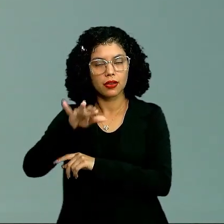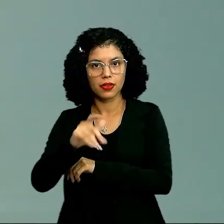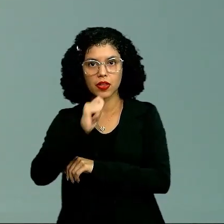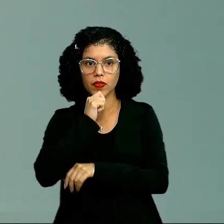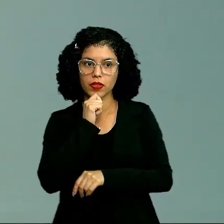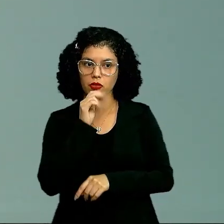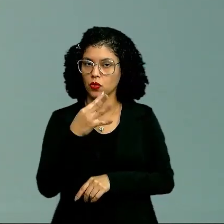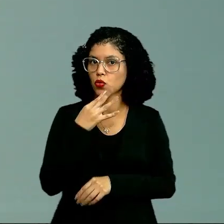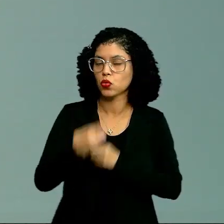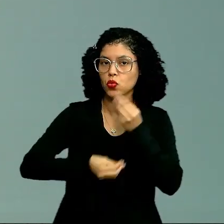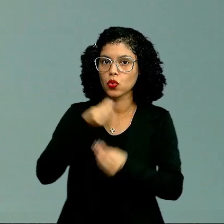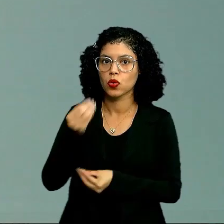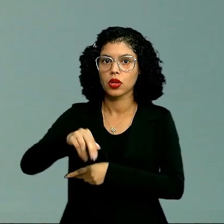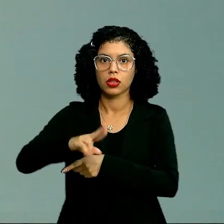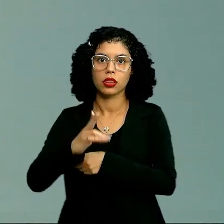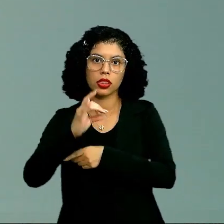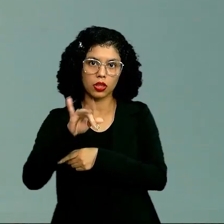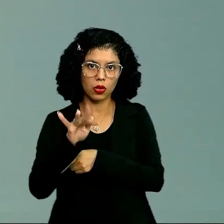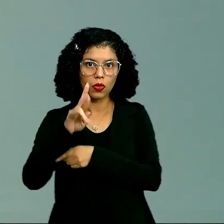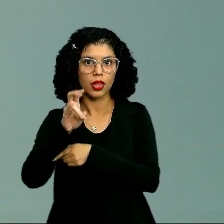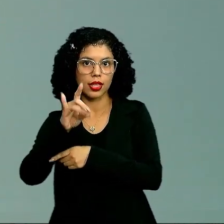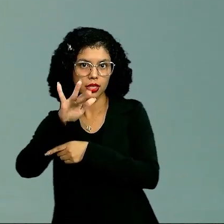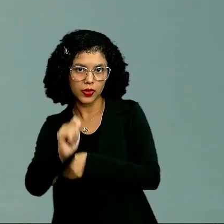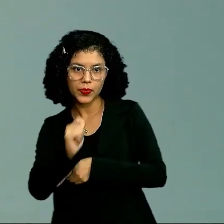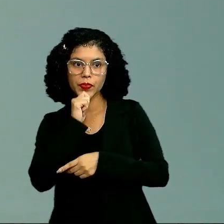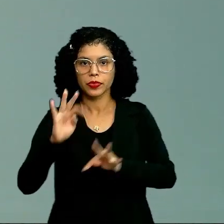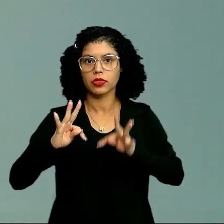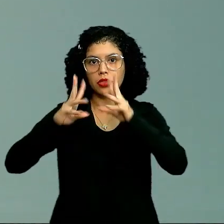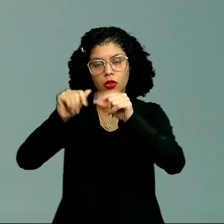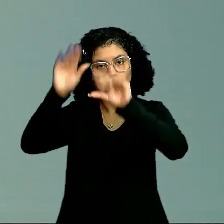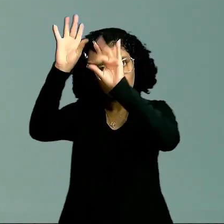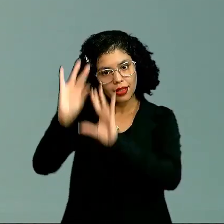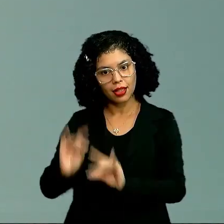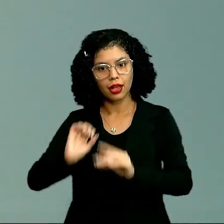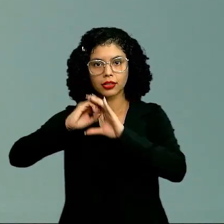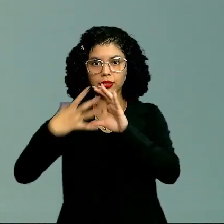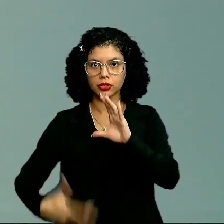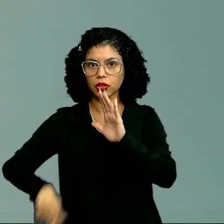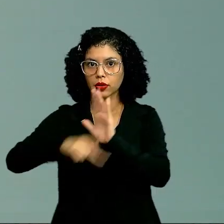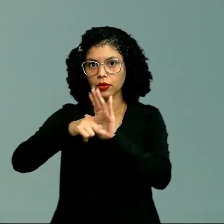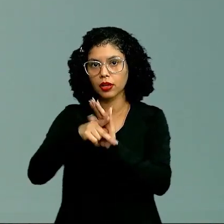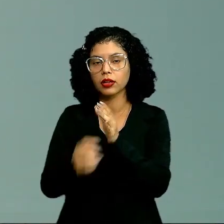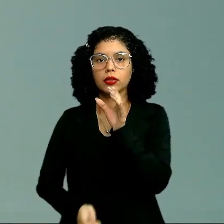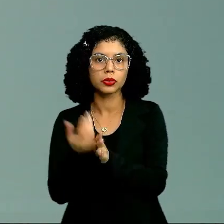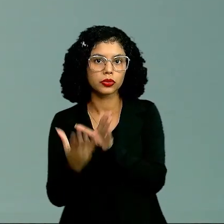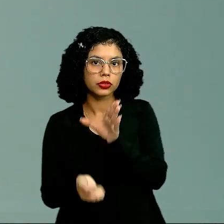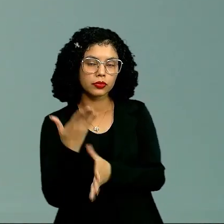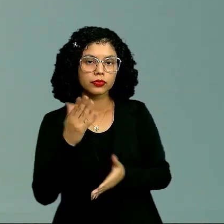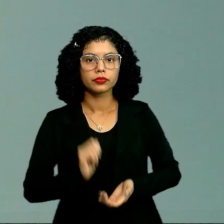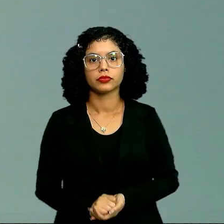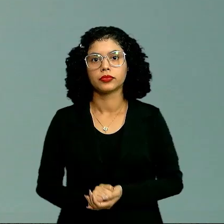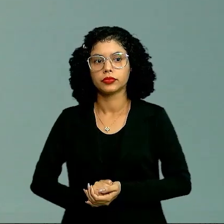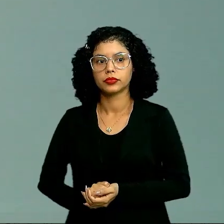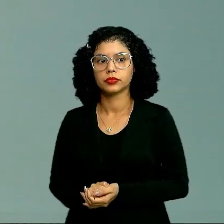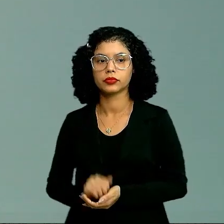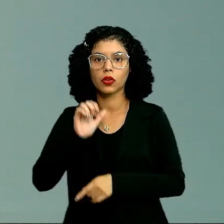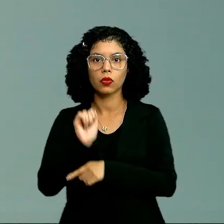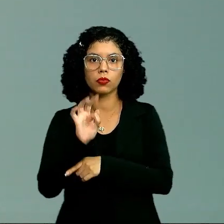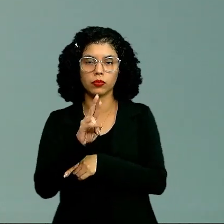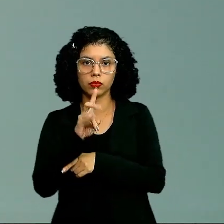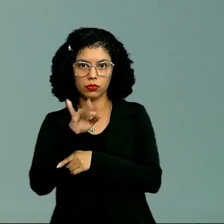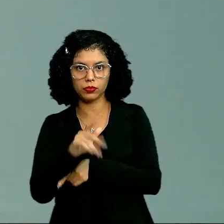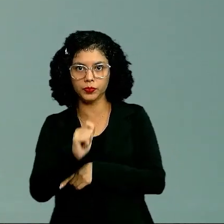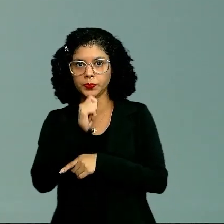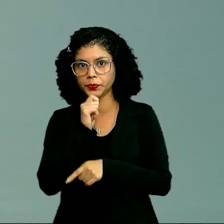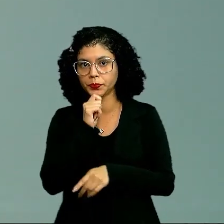metrificado, também conhecido como neoclassicistas, em que a gente tem todas essas características de produção. O arcadismo